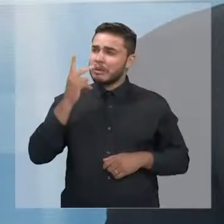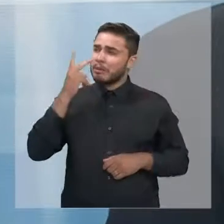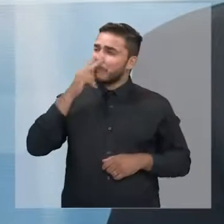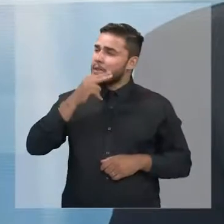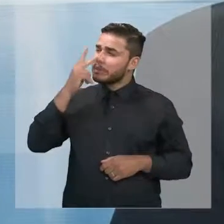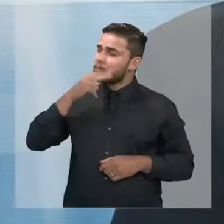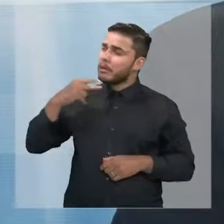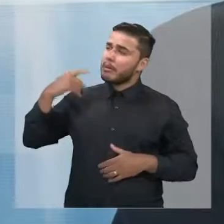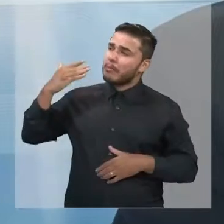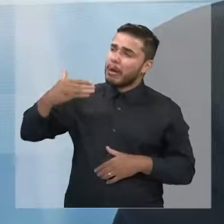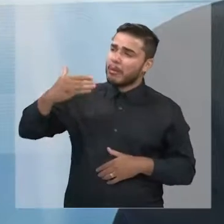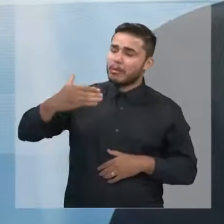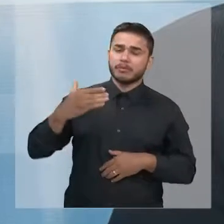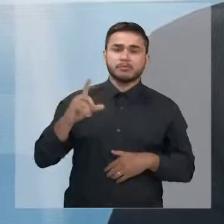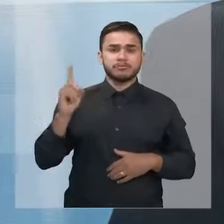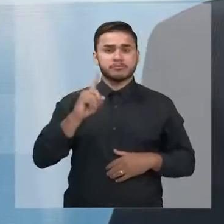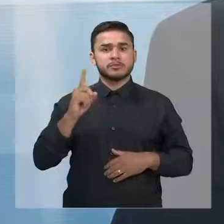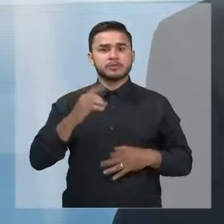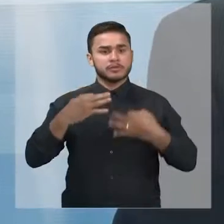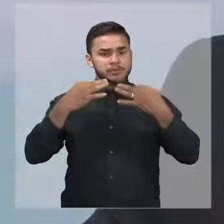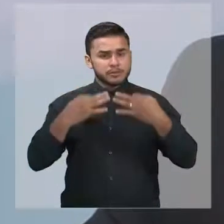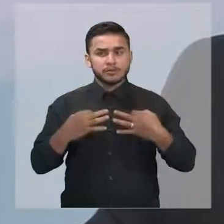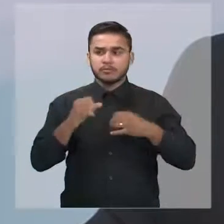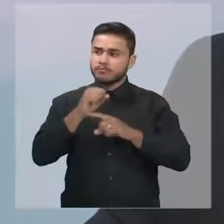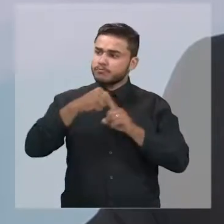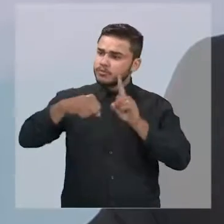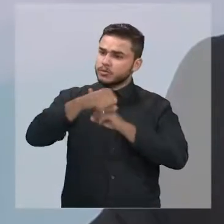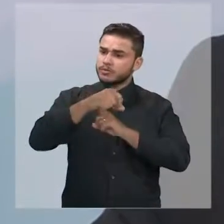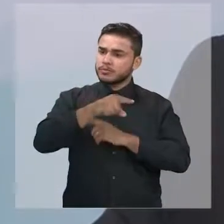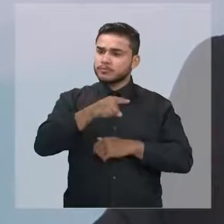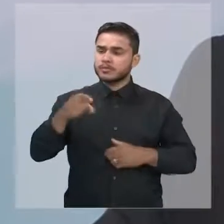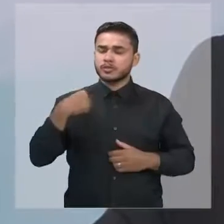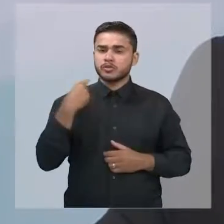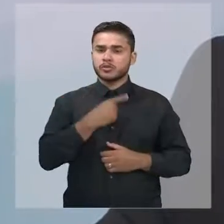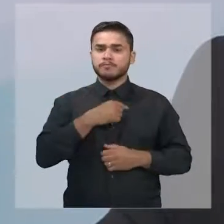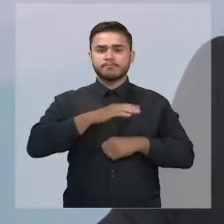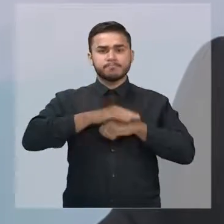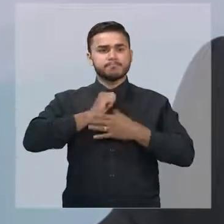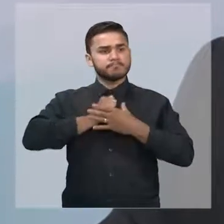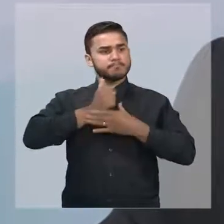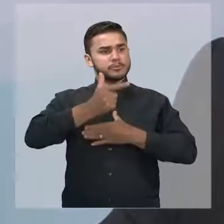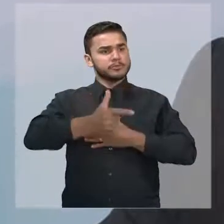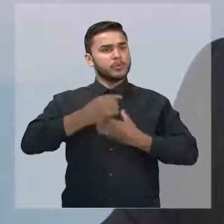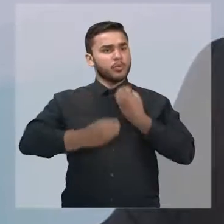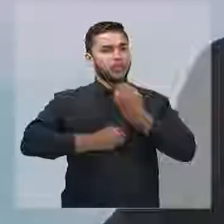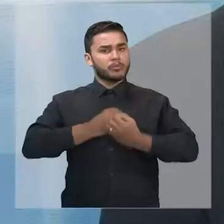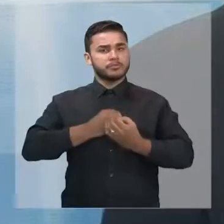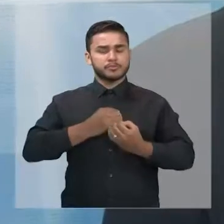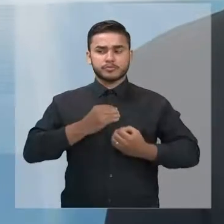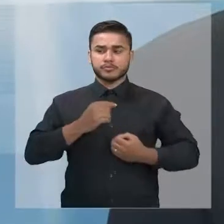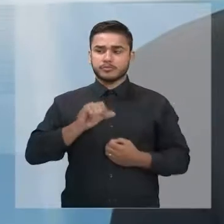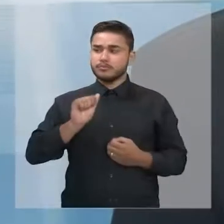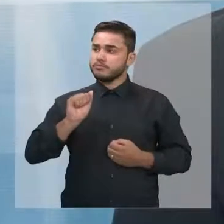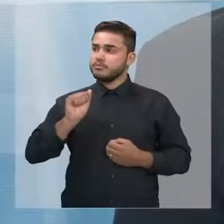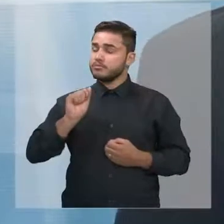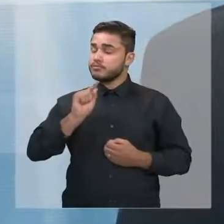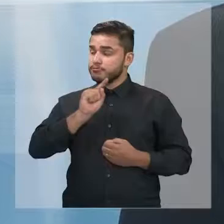ponto de vista sociológico, antropológico, do que somos enquanto